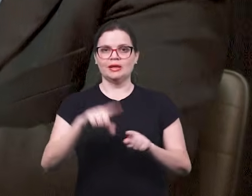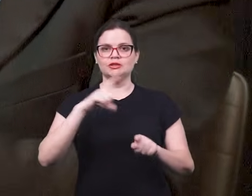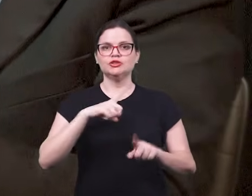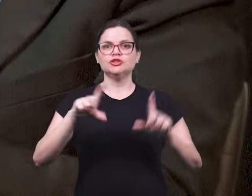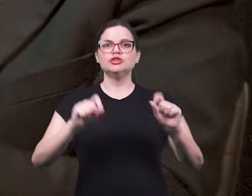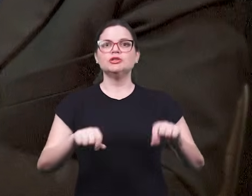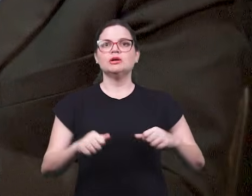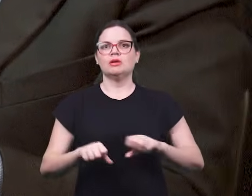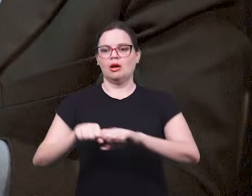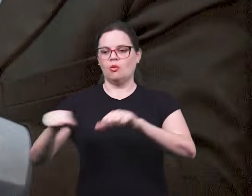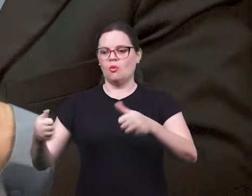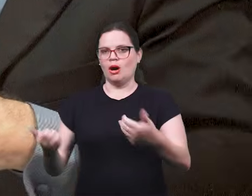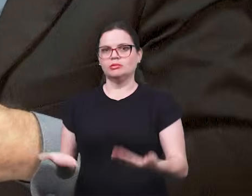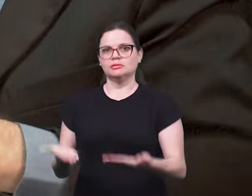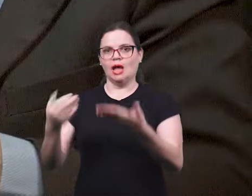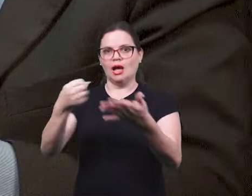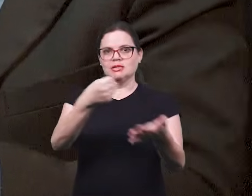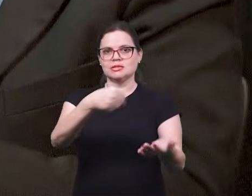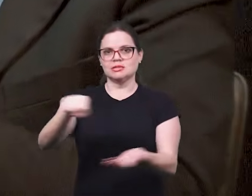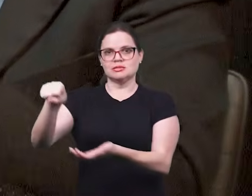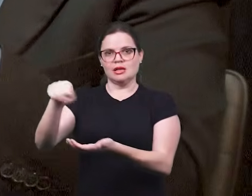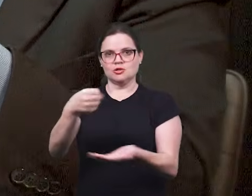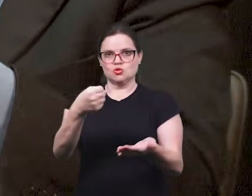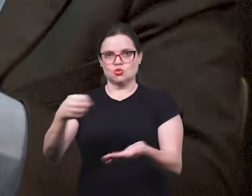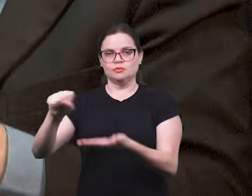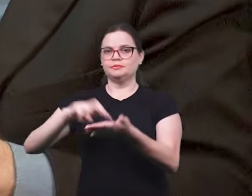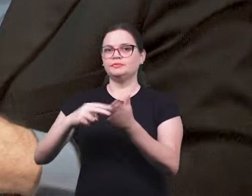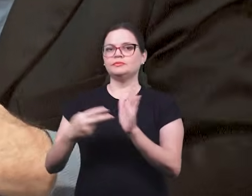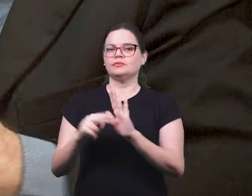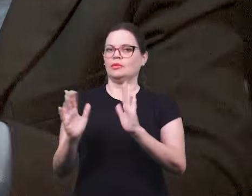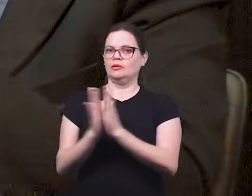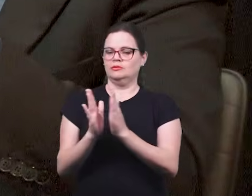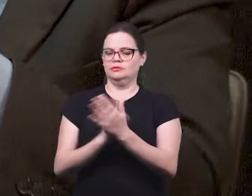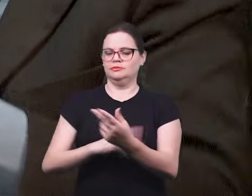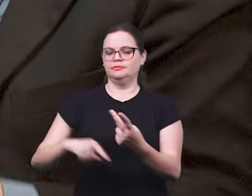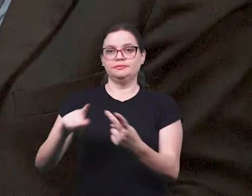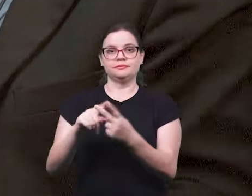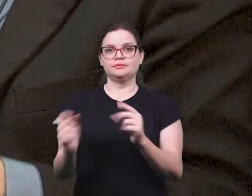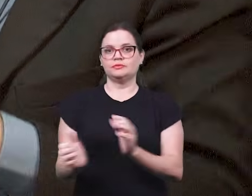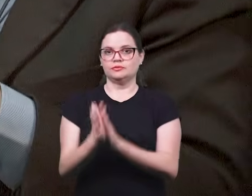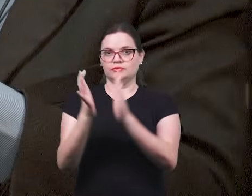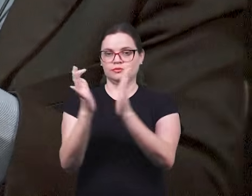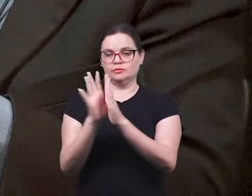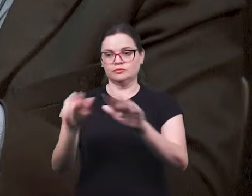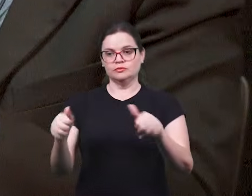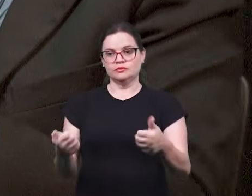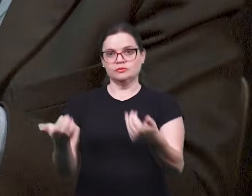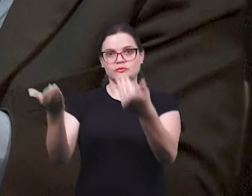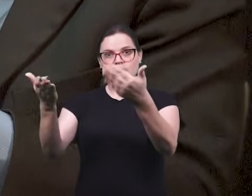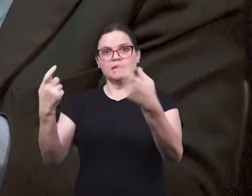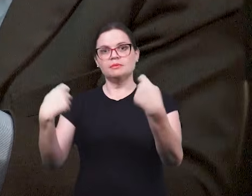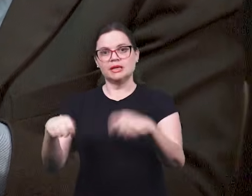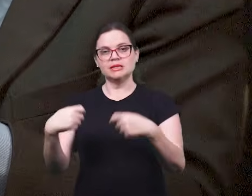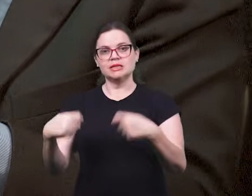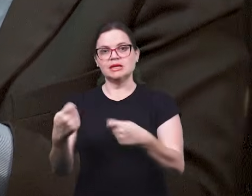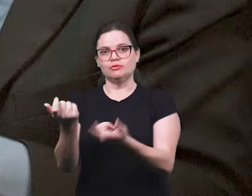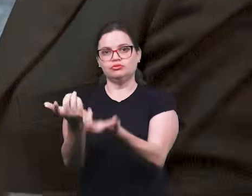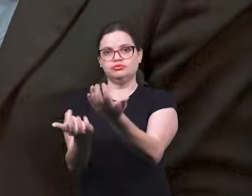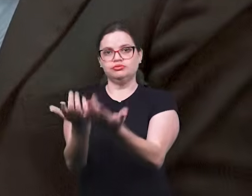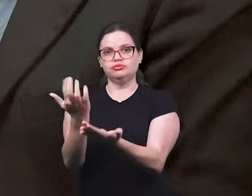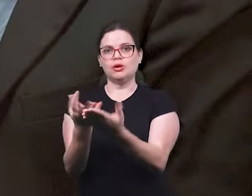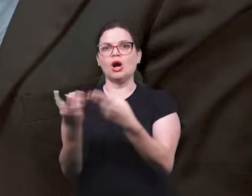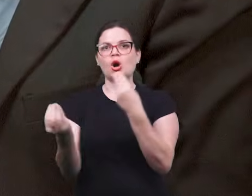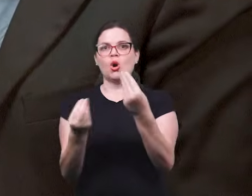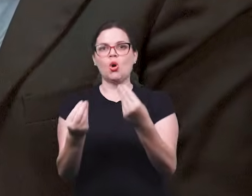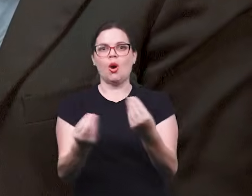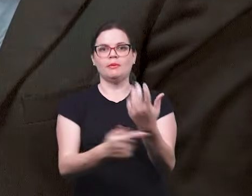incenso, falando da oração, do louvor, e que tinha que ser aceso